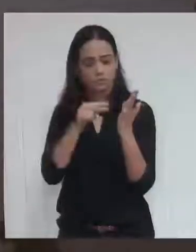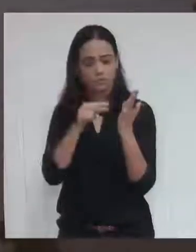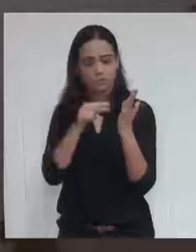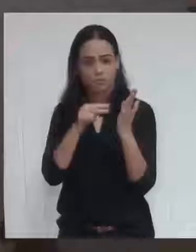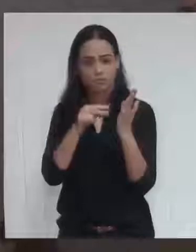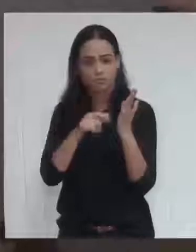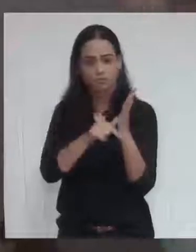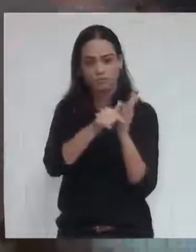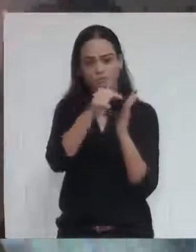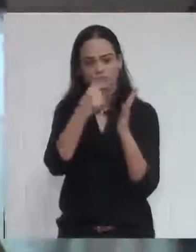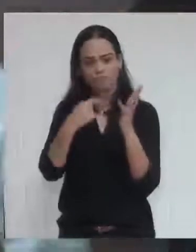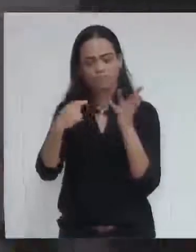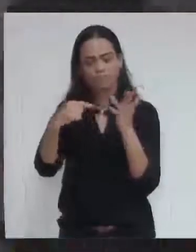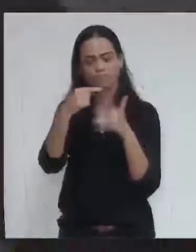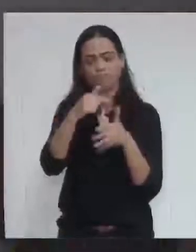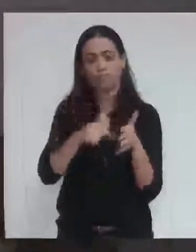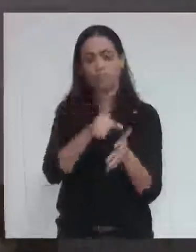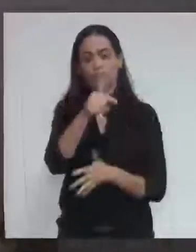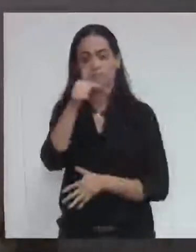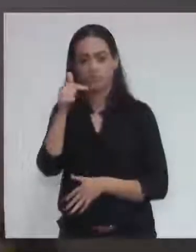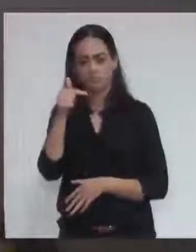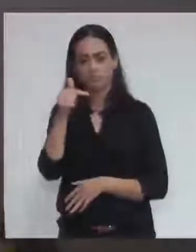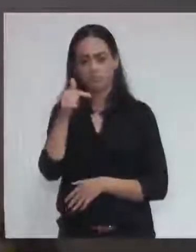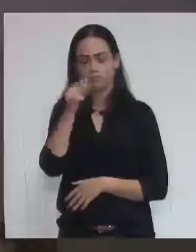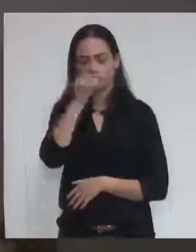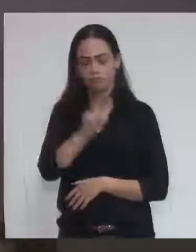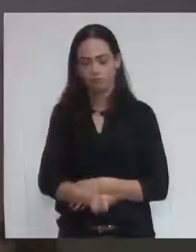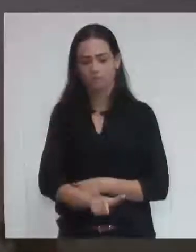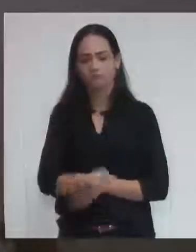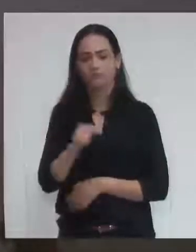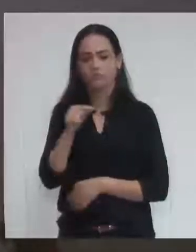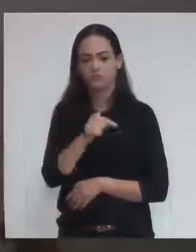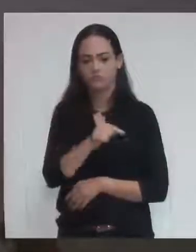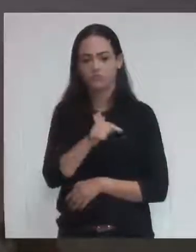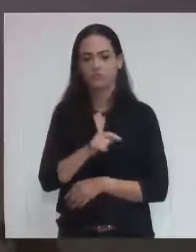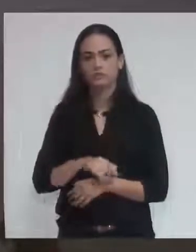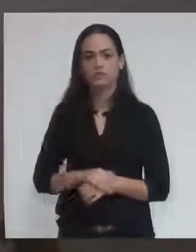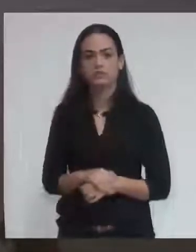são favoráveis ao trabalhador. Não é? Quais eles? Primeiro,